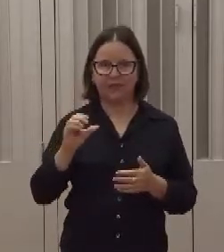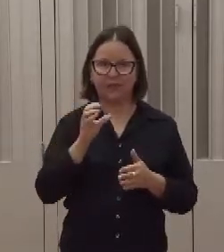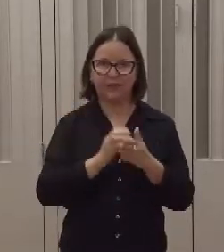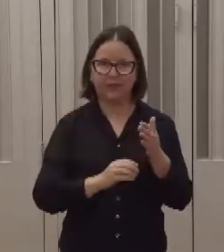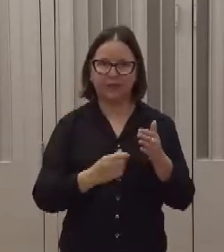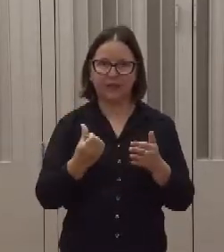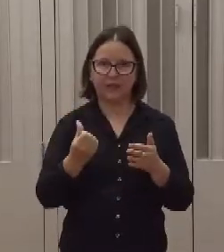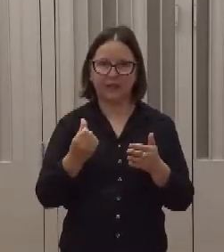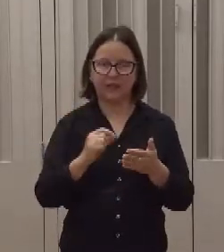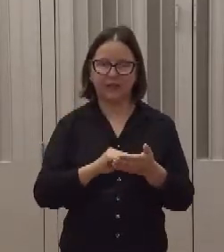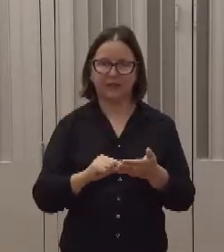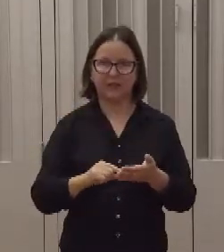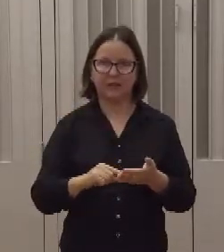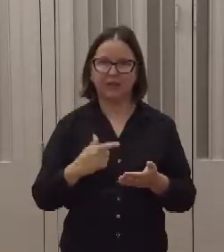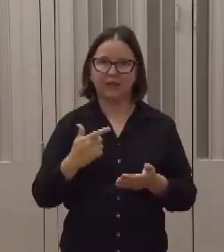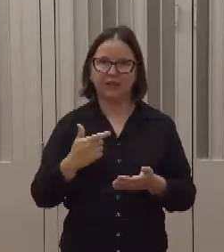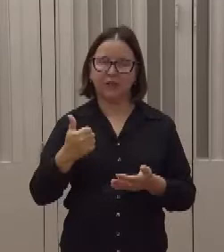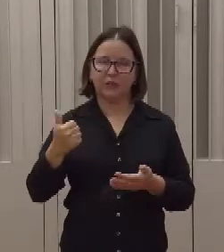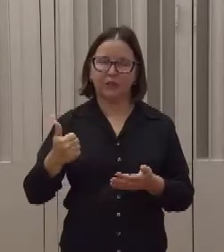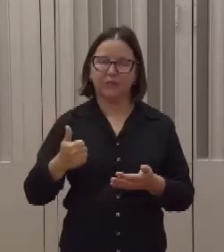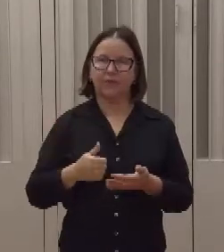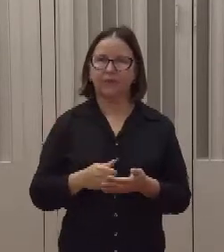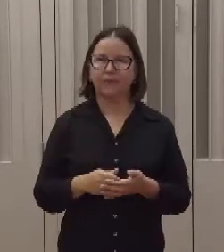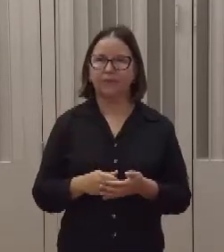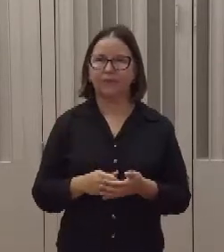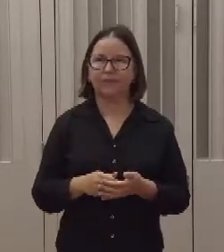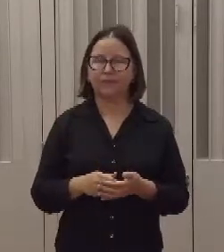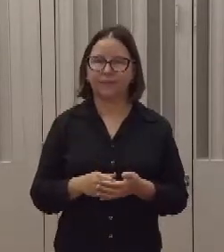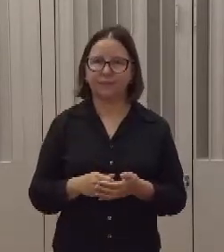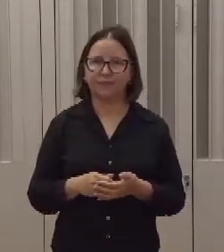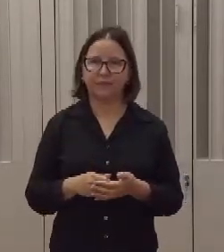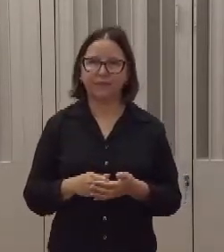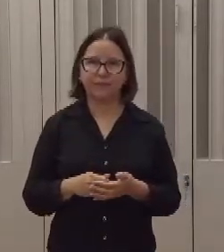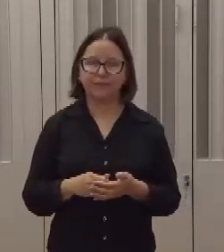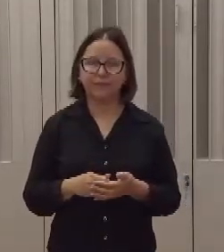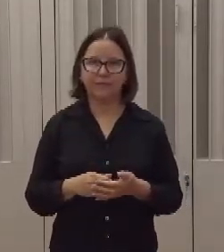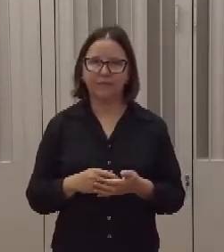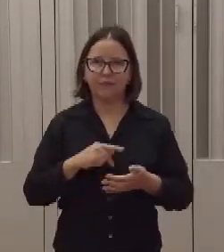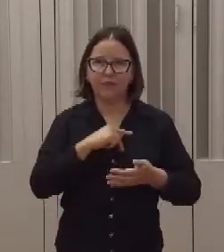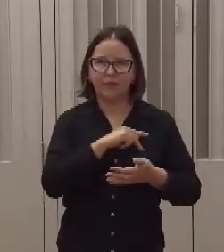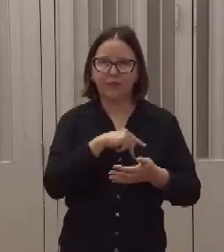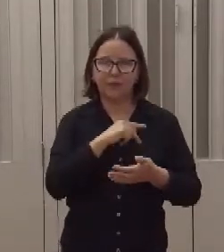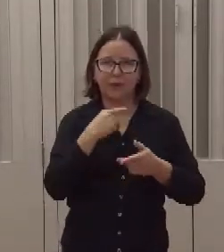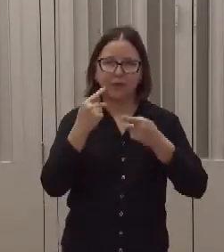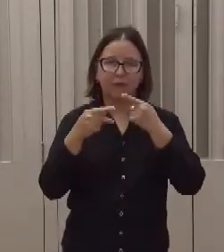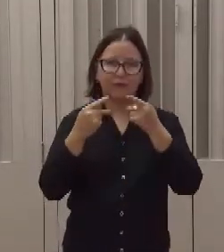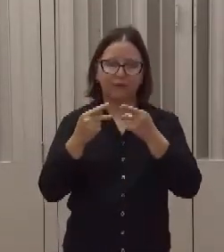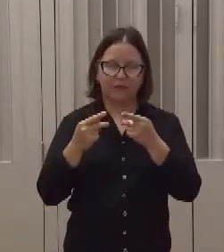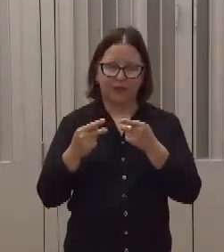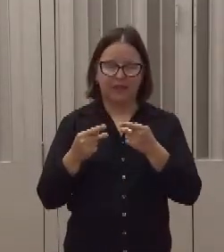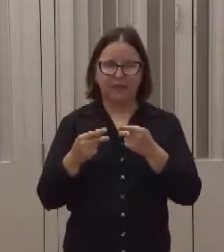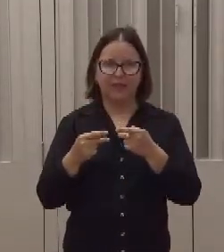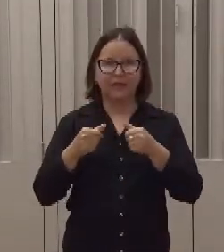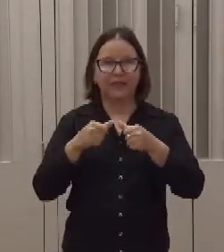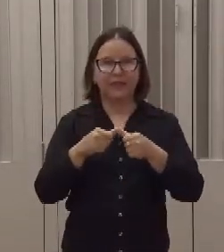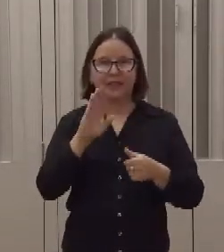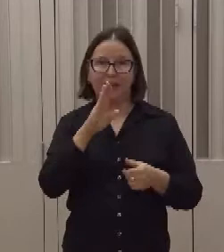título para endereçar aqueles que estavam colocando e trazendo para dentro da igreja essa falsa